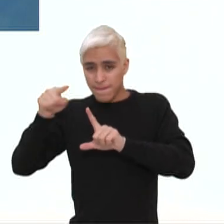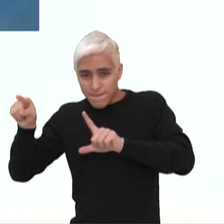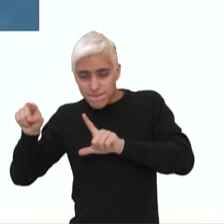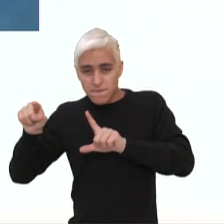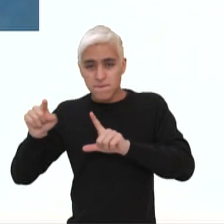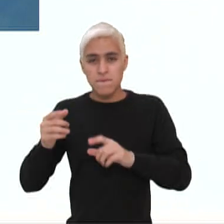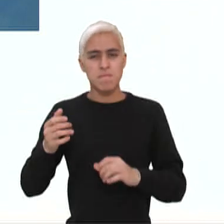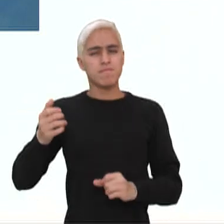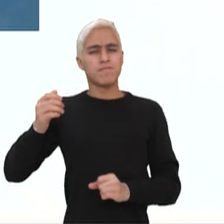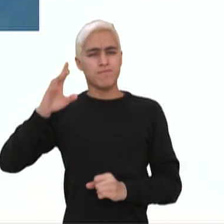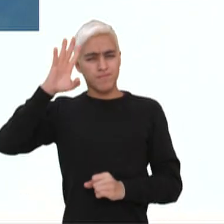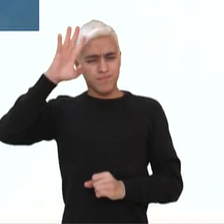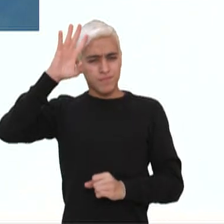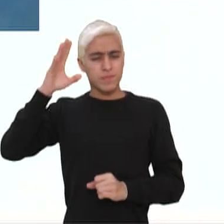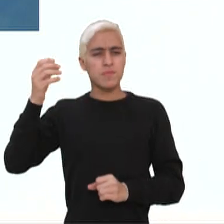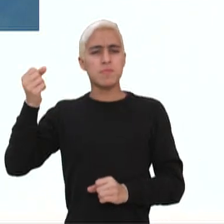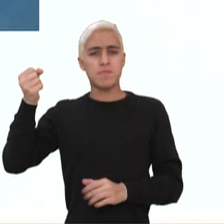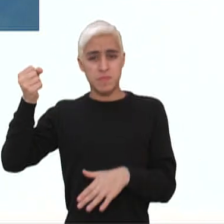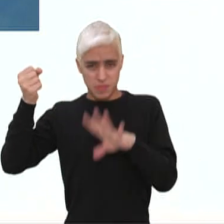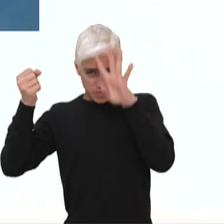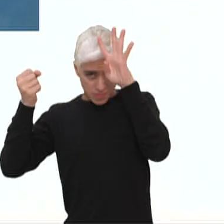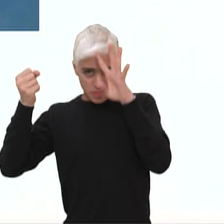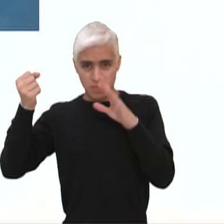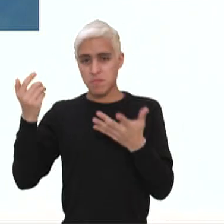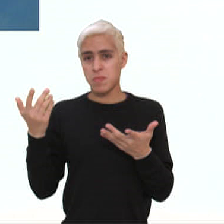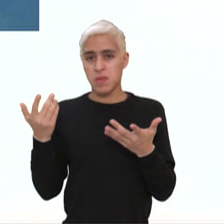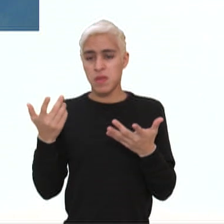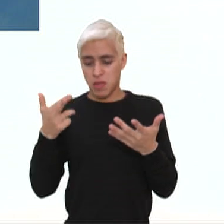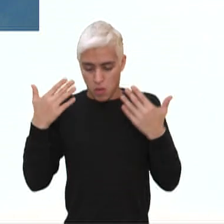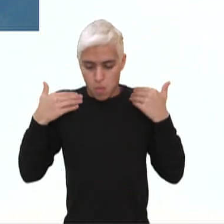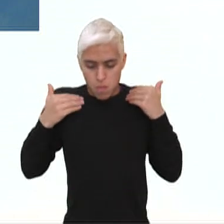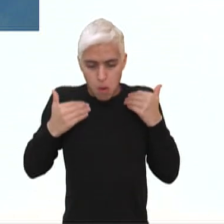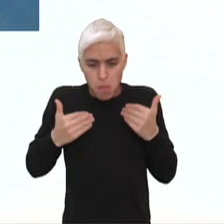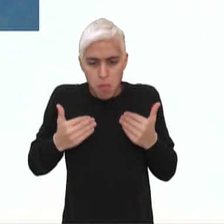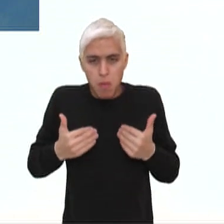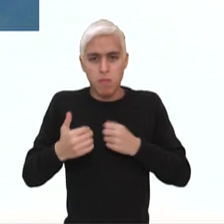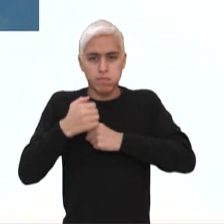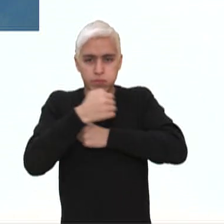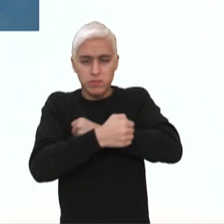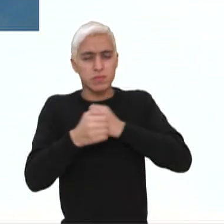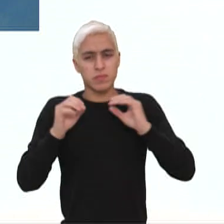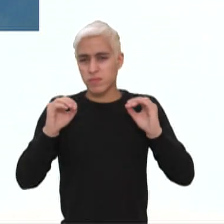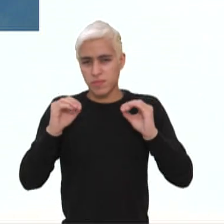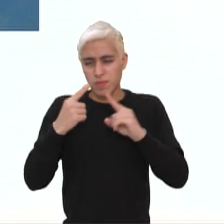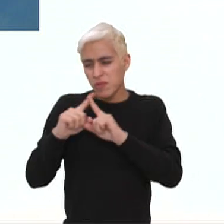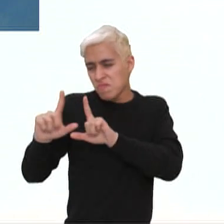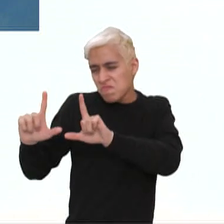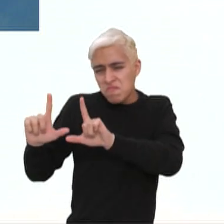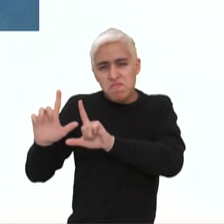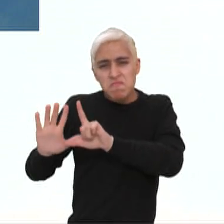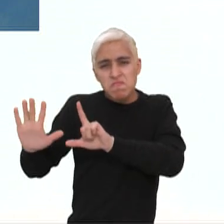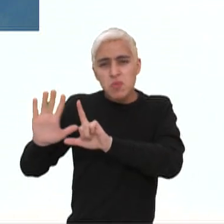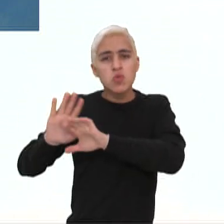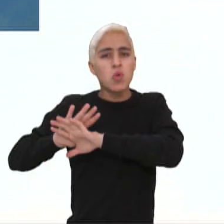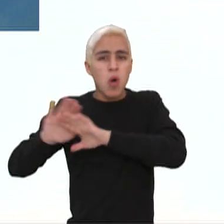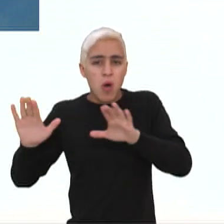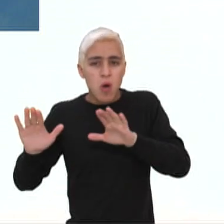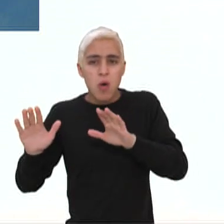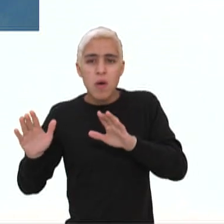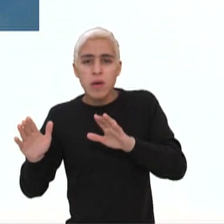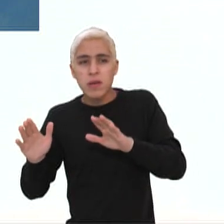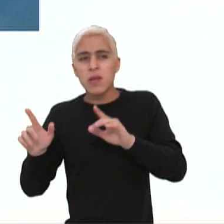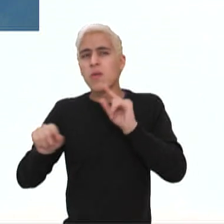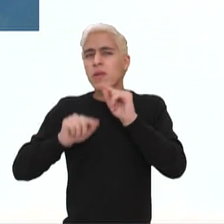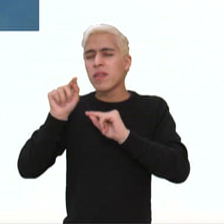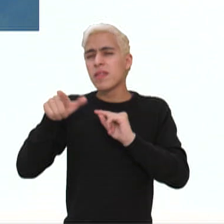Atena. Ela não está armada no que diz respeito à sua armadura, porque ela está aqui no canto, o seu elmo, né? E em cima do seu elmo tem